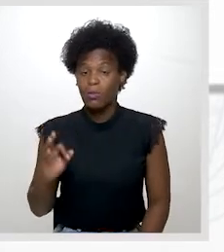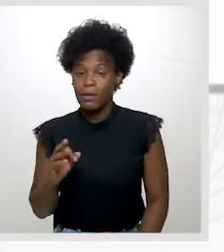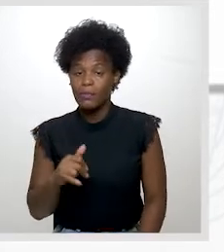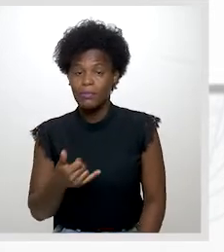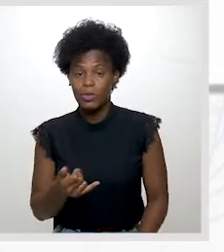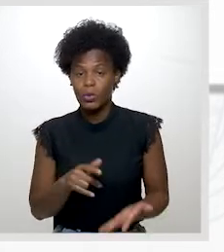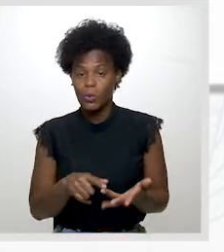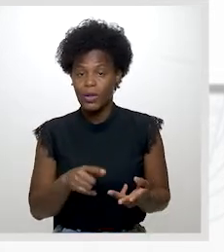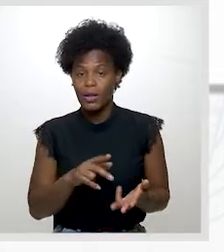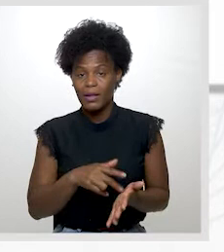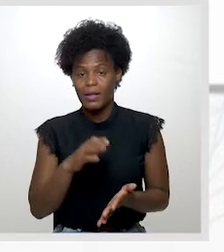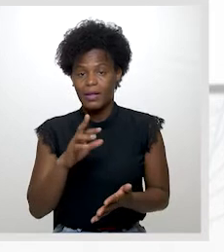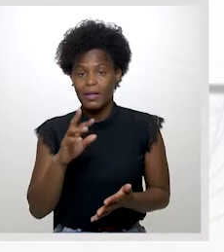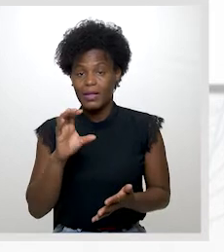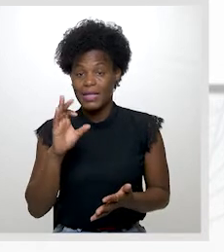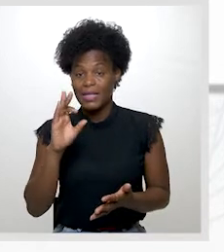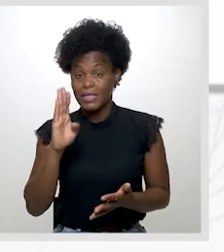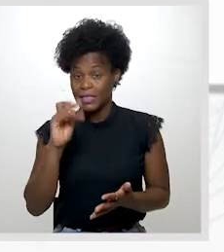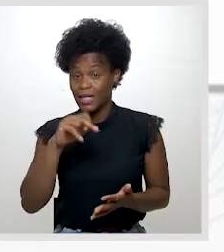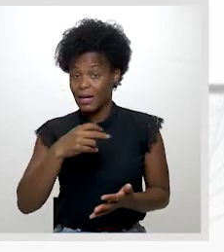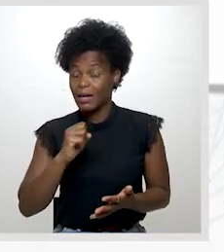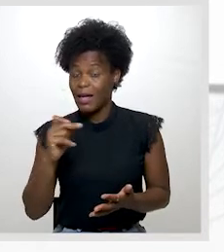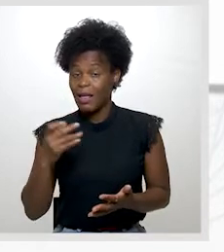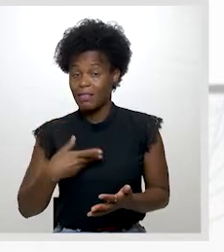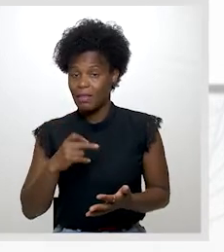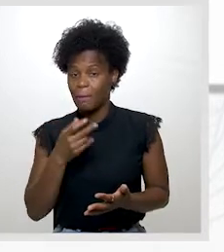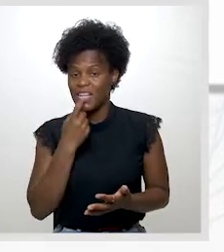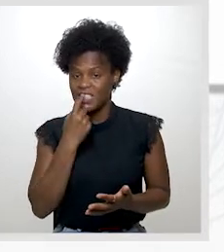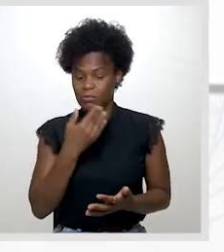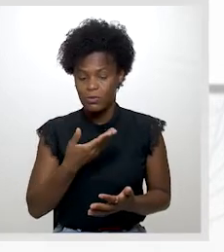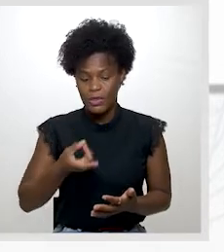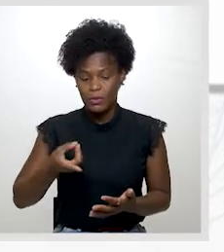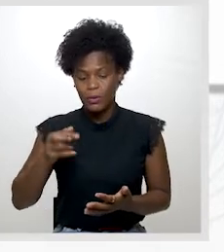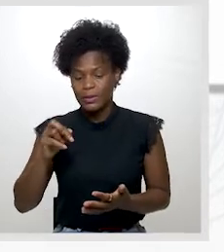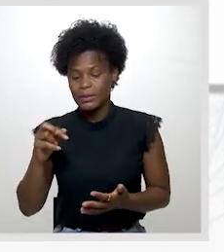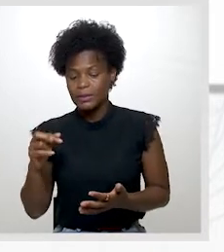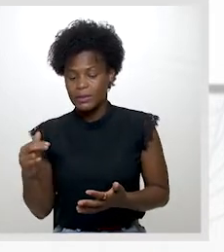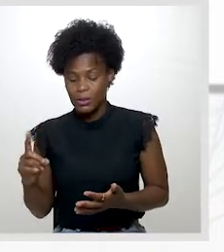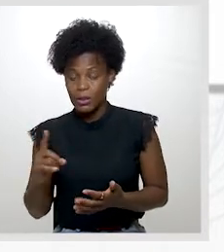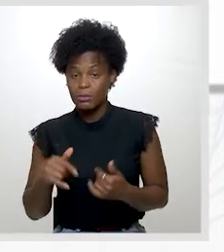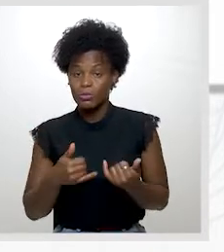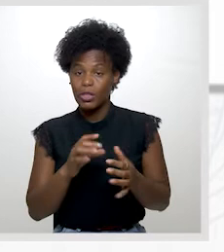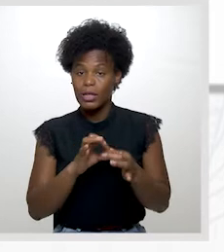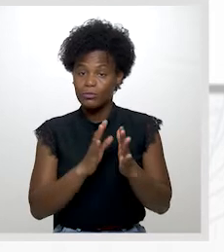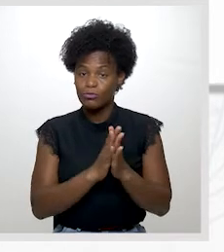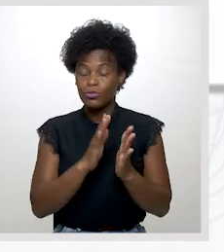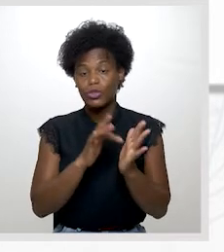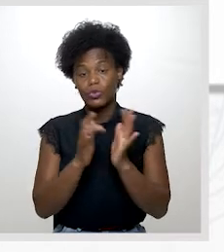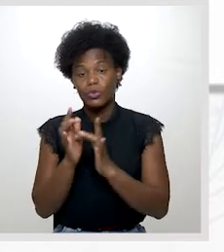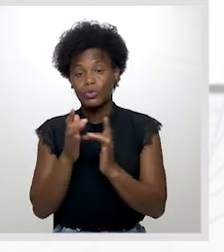1984, A Jangada de Pedra, de 1986, O Evangelho segundo Jesus Cristo,